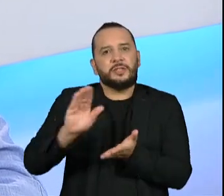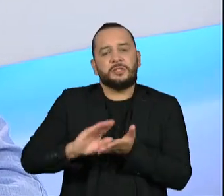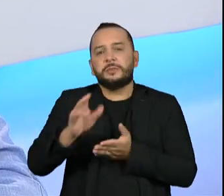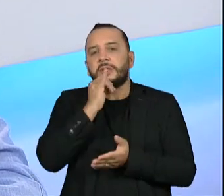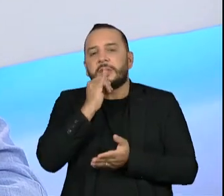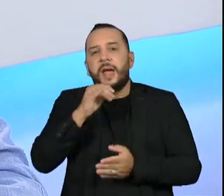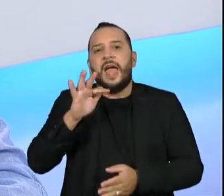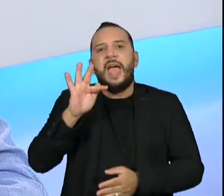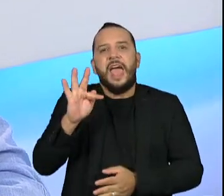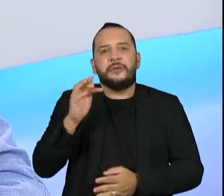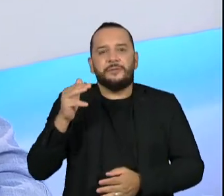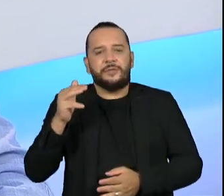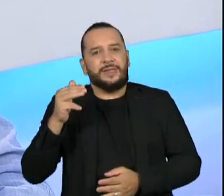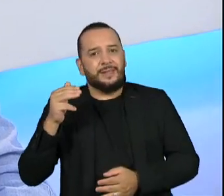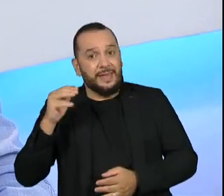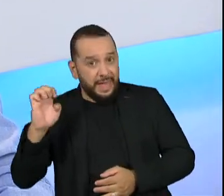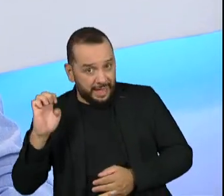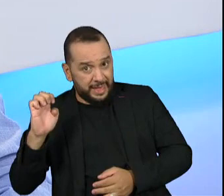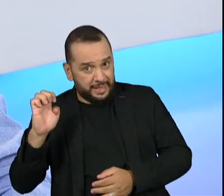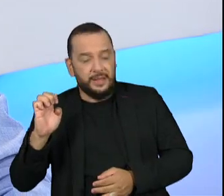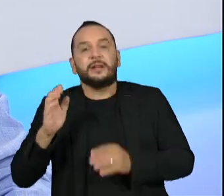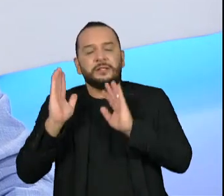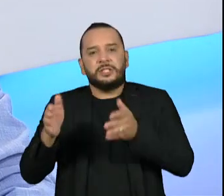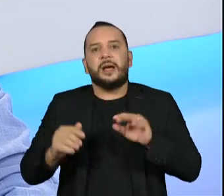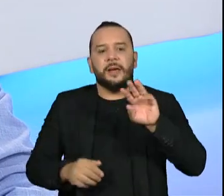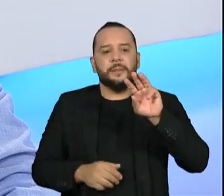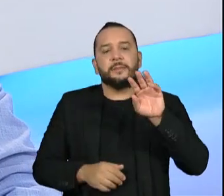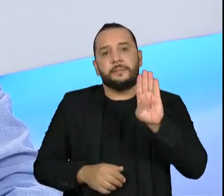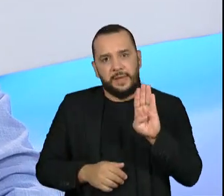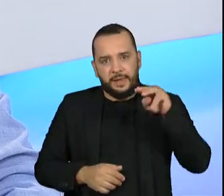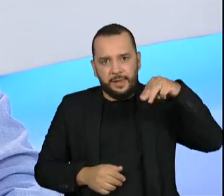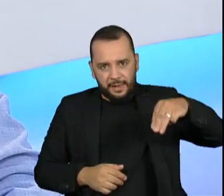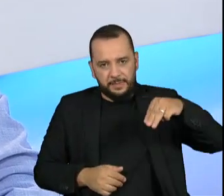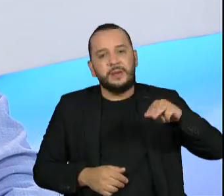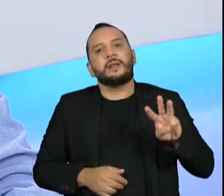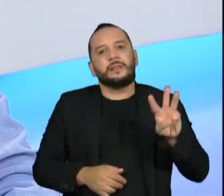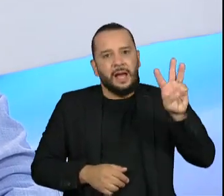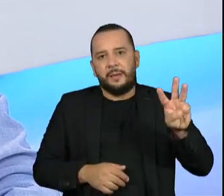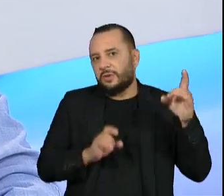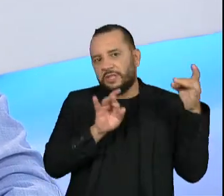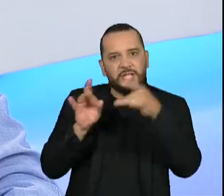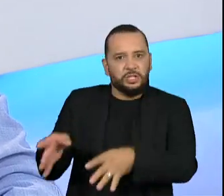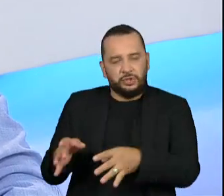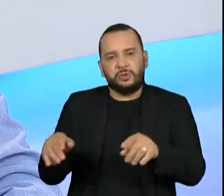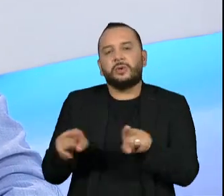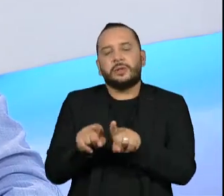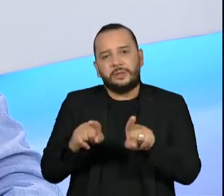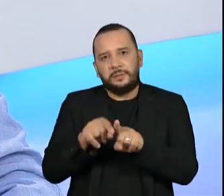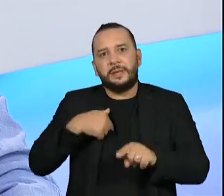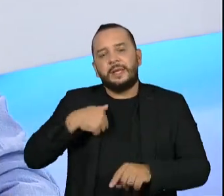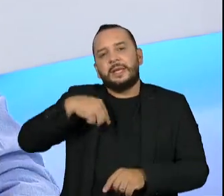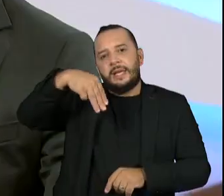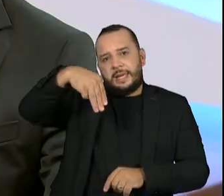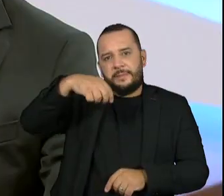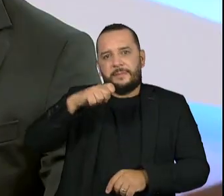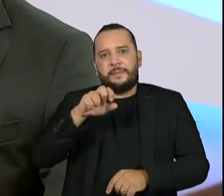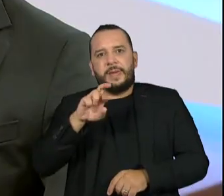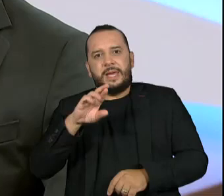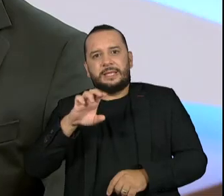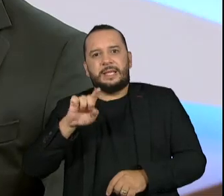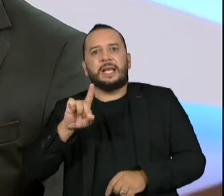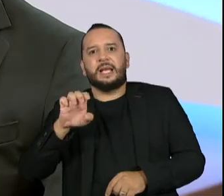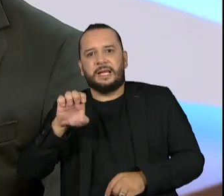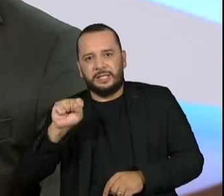BMW e Audi deixando a fórmula é o final da última temporada e essa vai ser a última temporada também da Mercedes porque